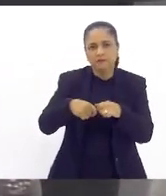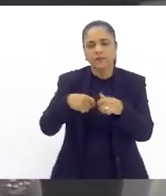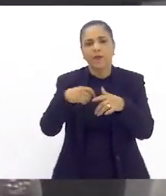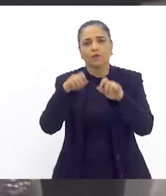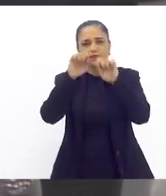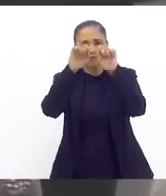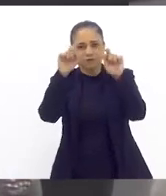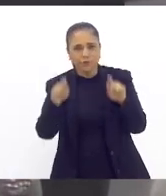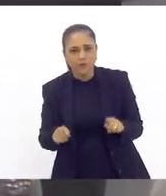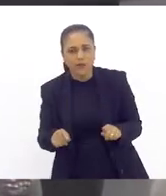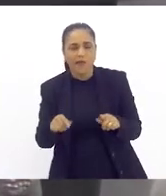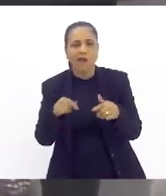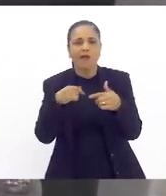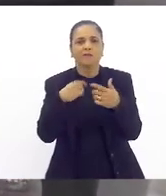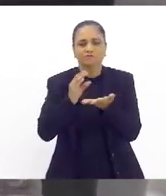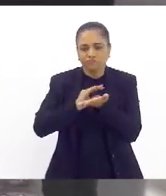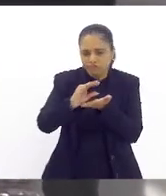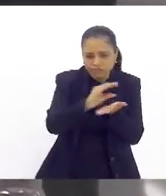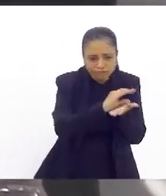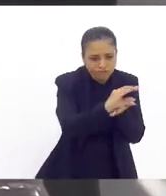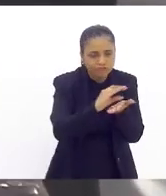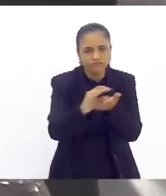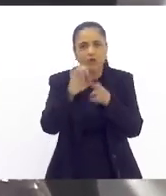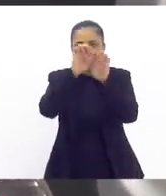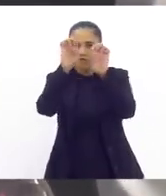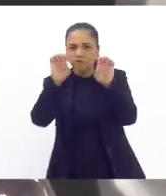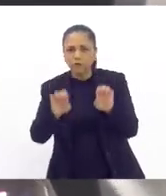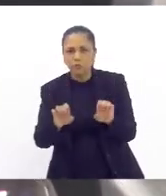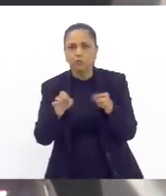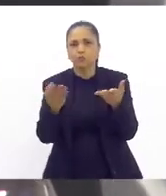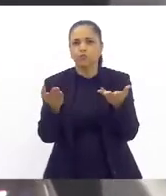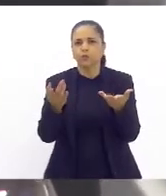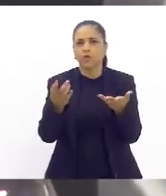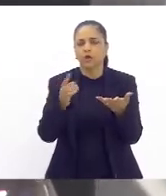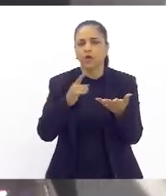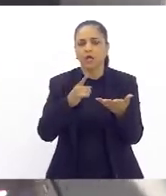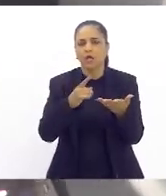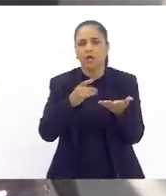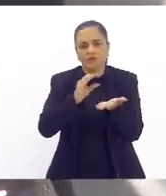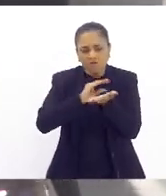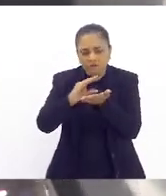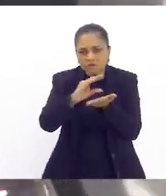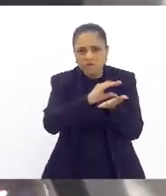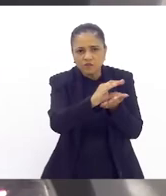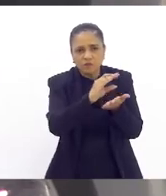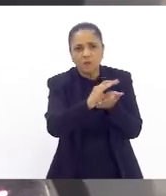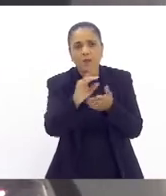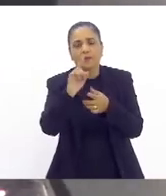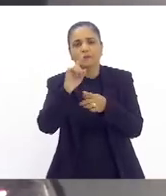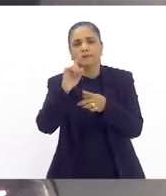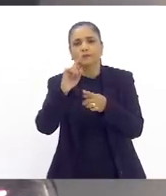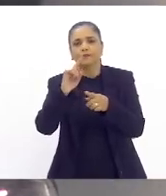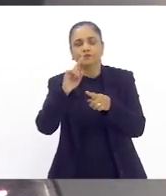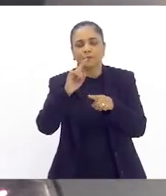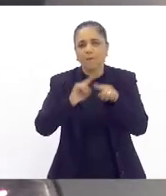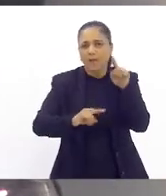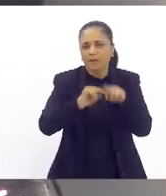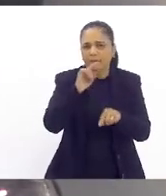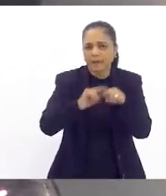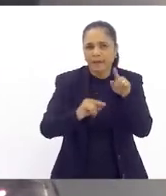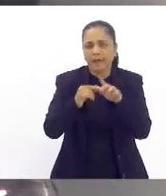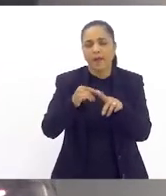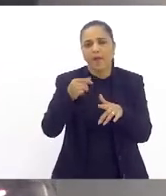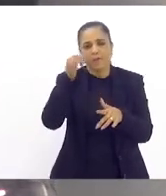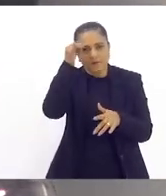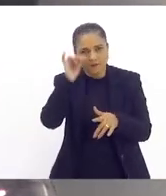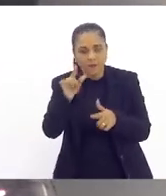conhecer um serviço Você tem os investimentos que são feitos em infraestrutura Você tem os investimentos que são feitos manutenção preventiva a tendência é que os